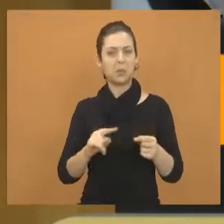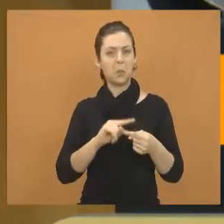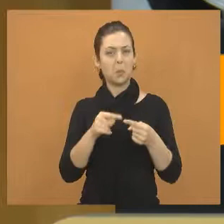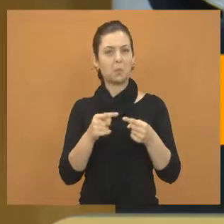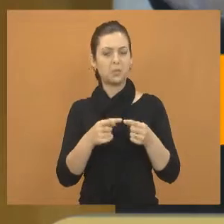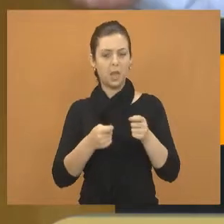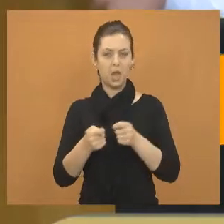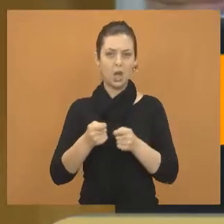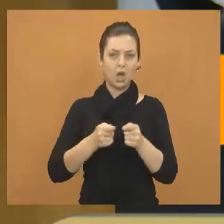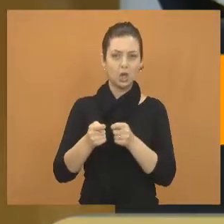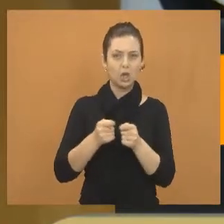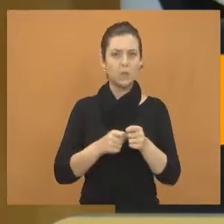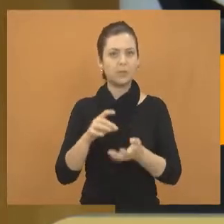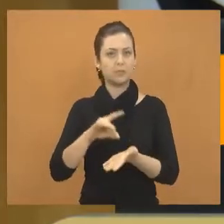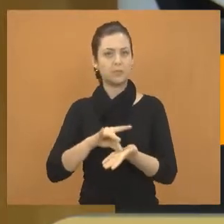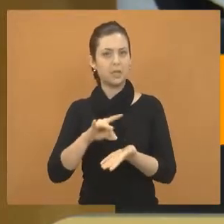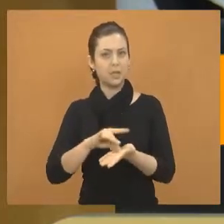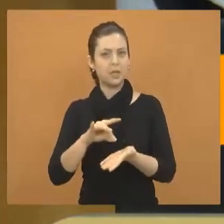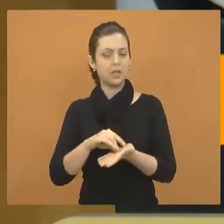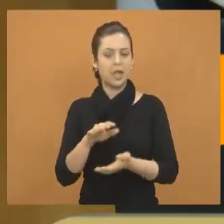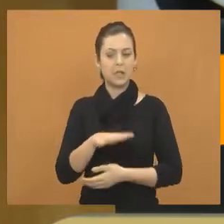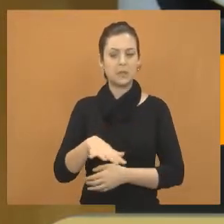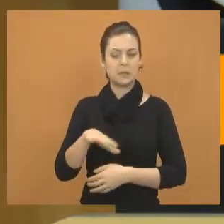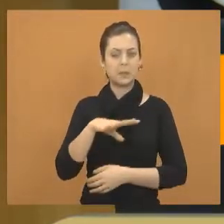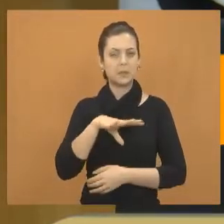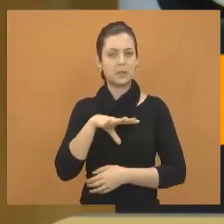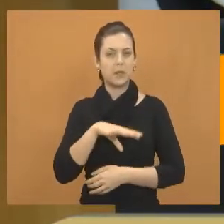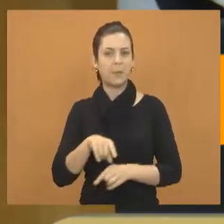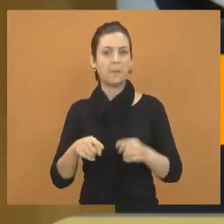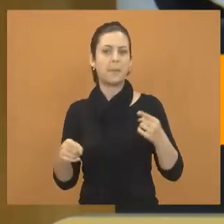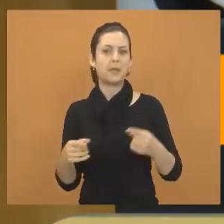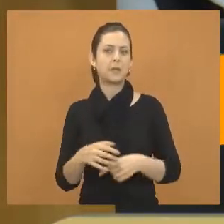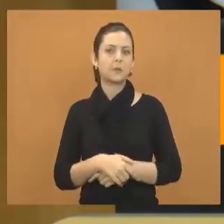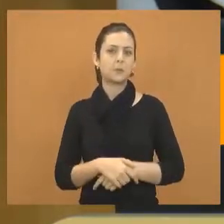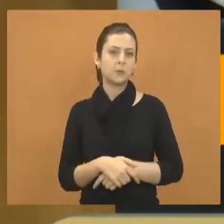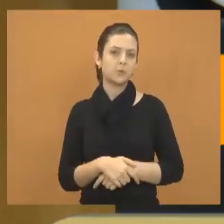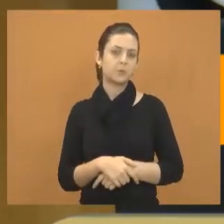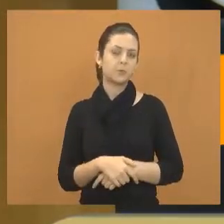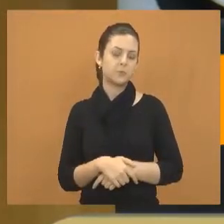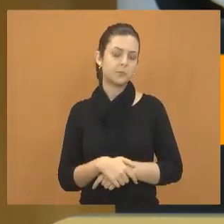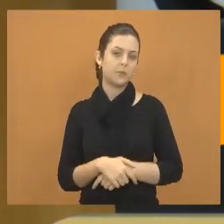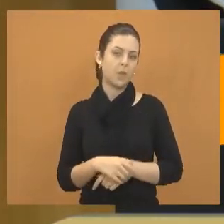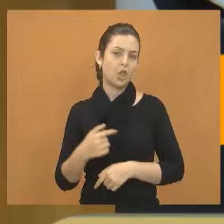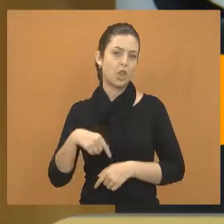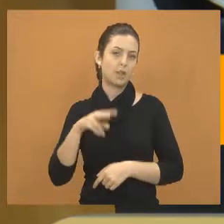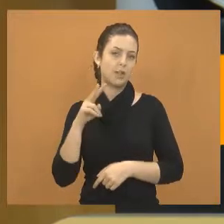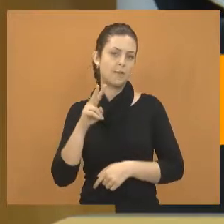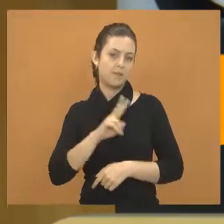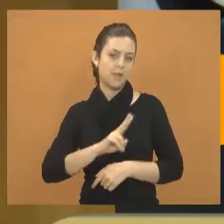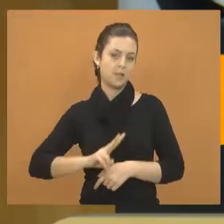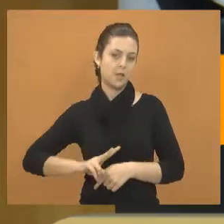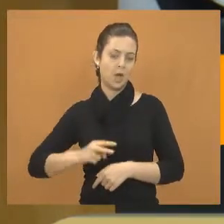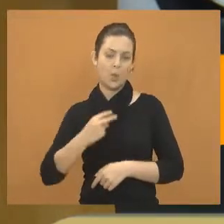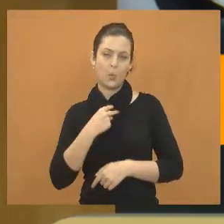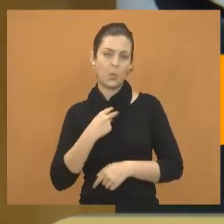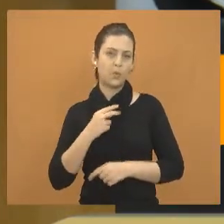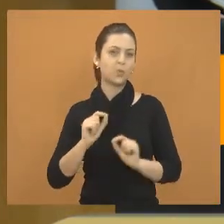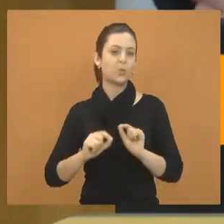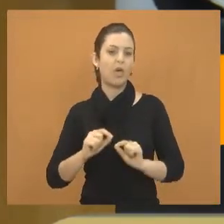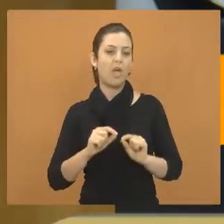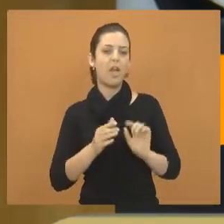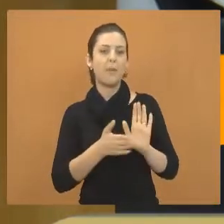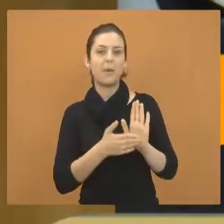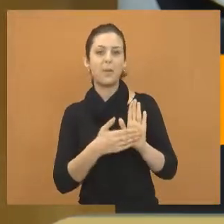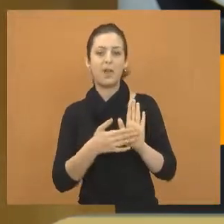condições econômicas e a realidade do município, mas nós, enquanto vereadores, nós não podemos deixar de